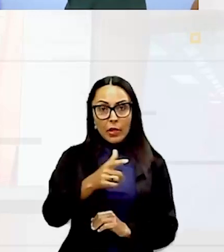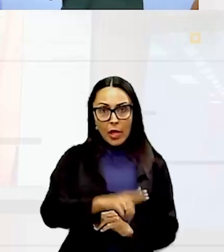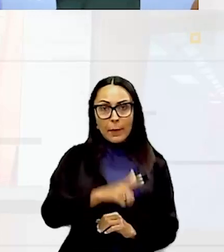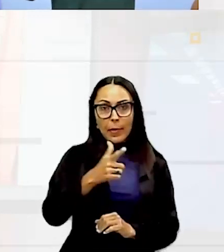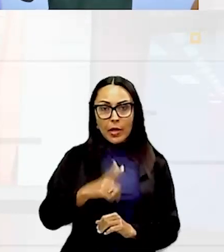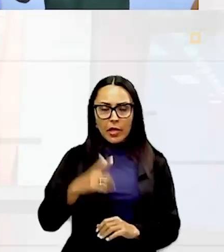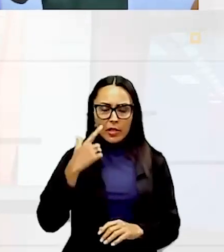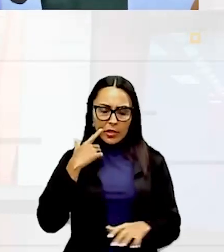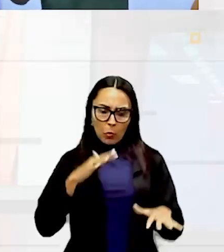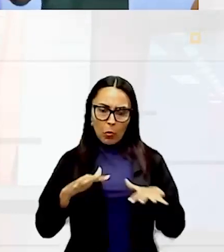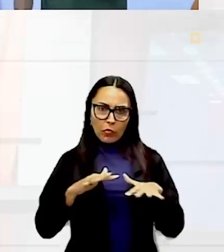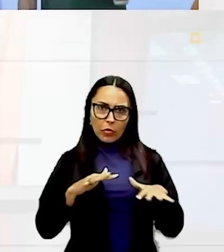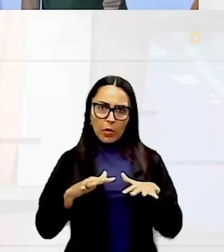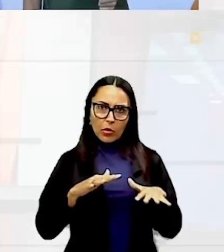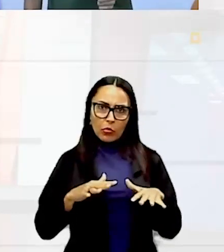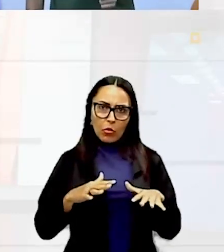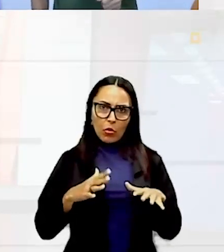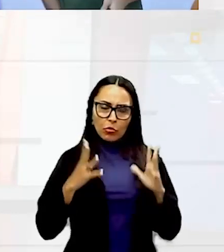ter o movimento completo.